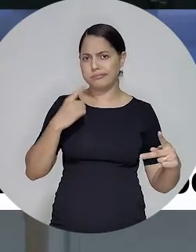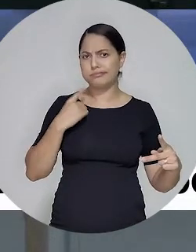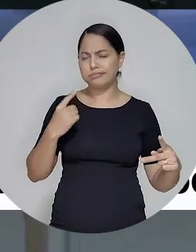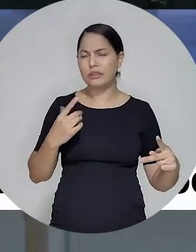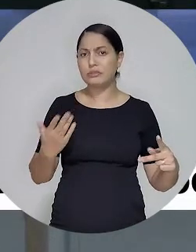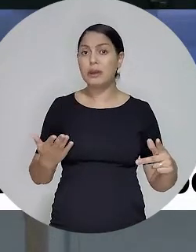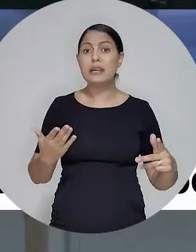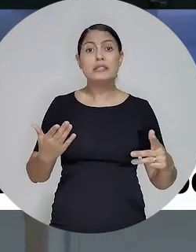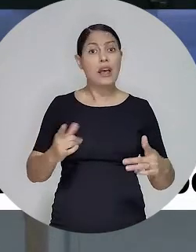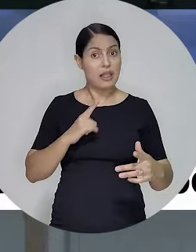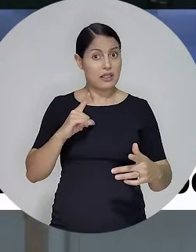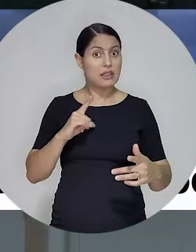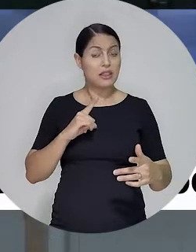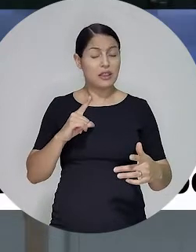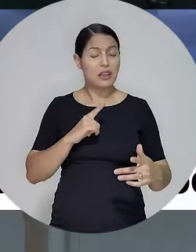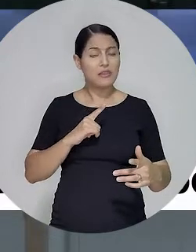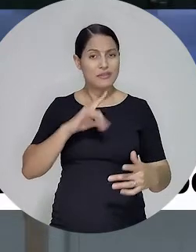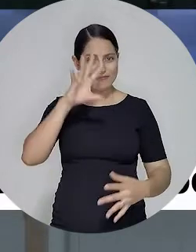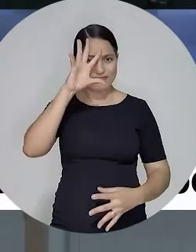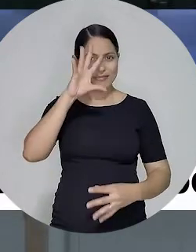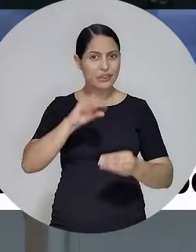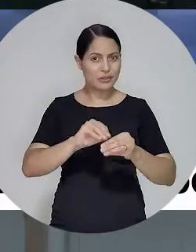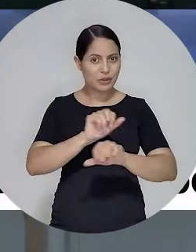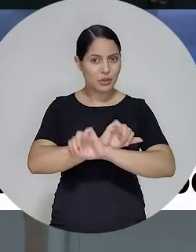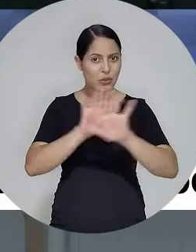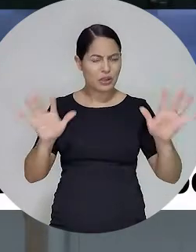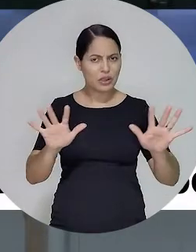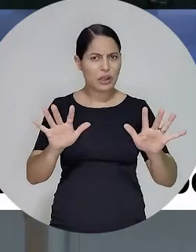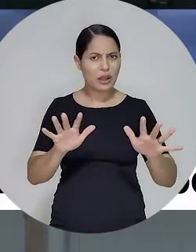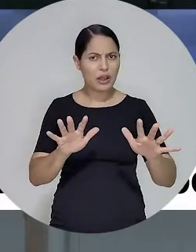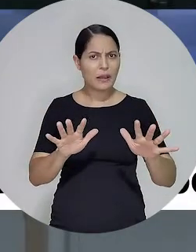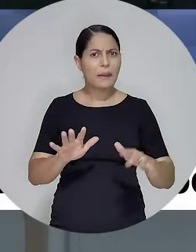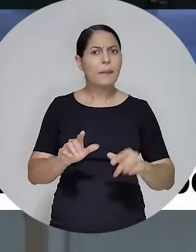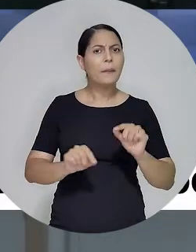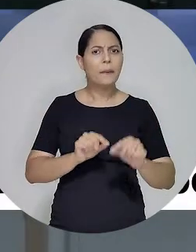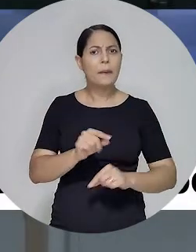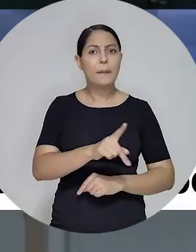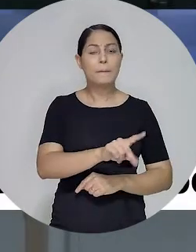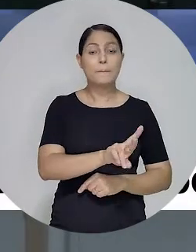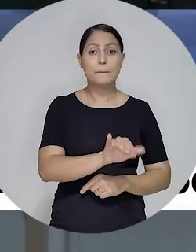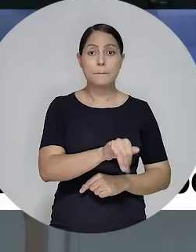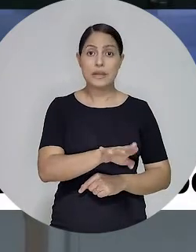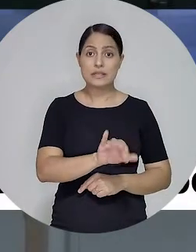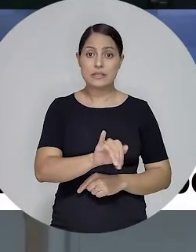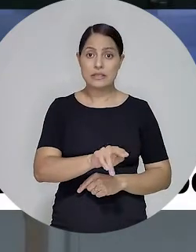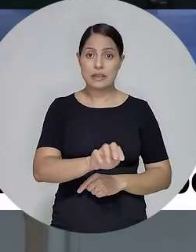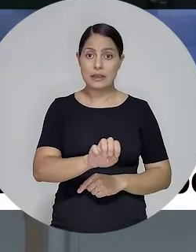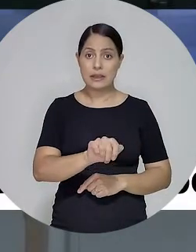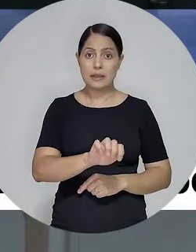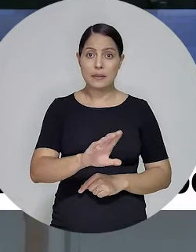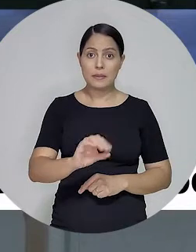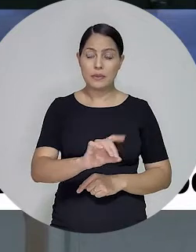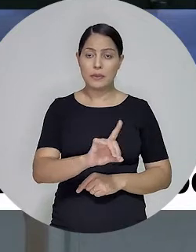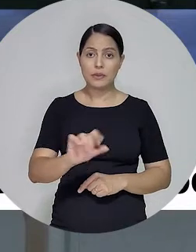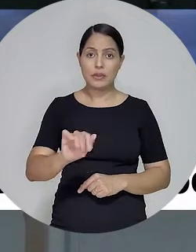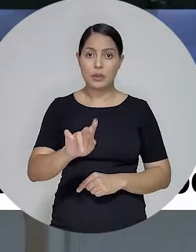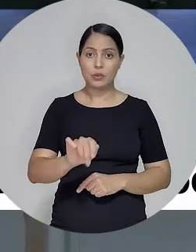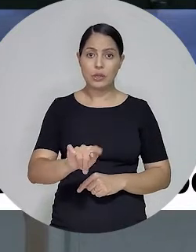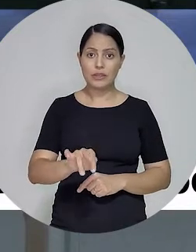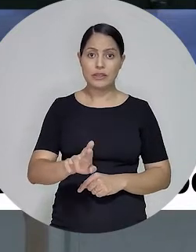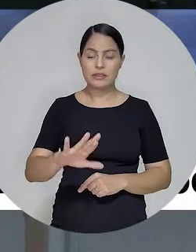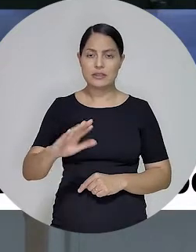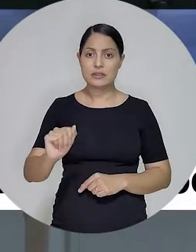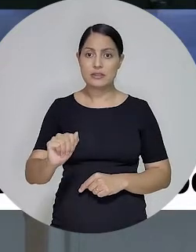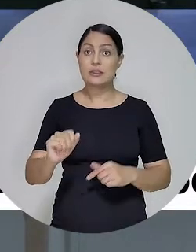ao Ministério Público, naquele momento tinha ciência absoluta que, pelo princípio da alternância, quando um dia viesse a existir